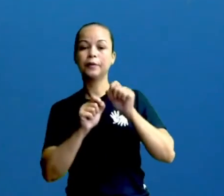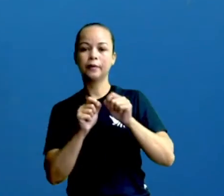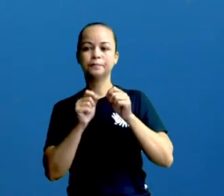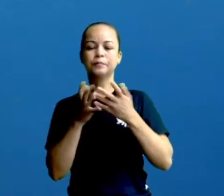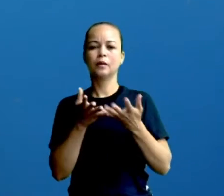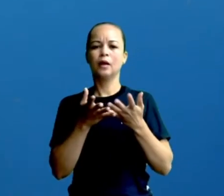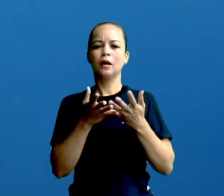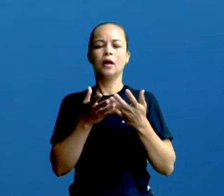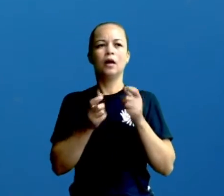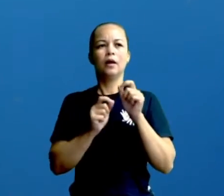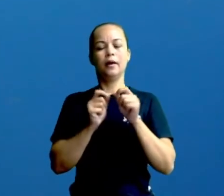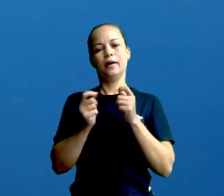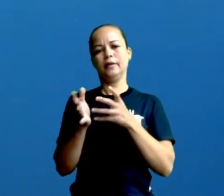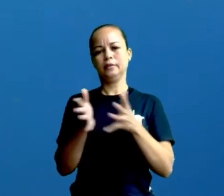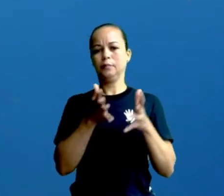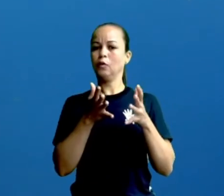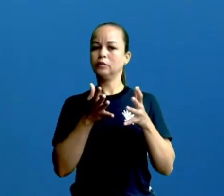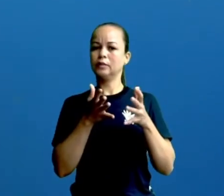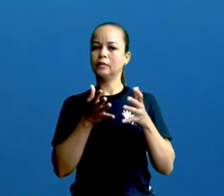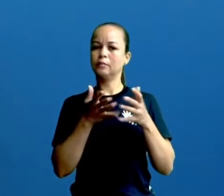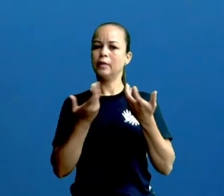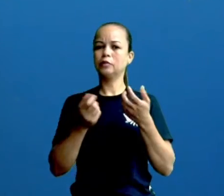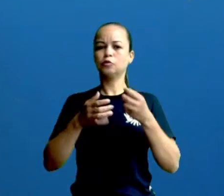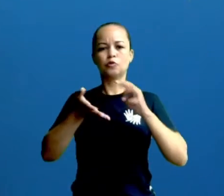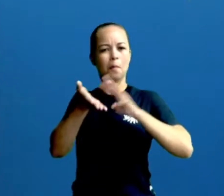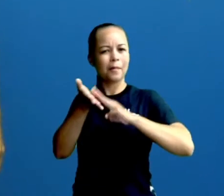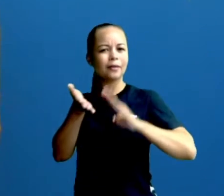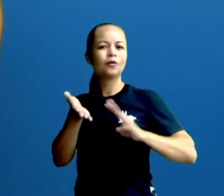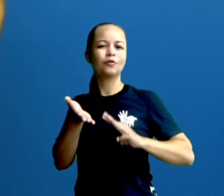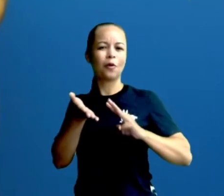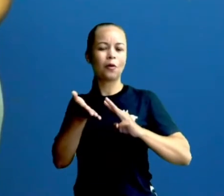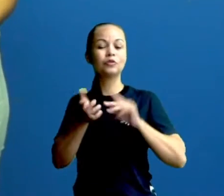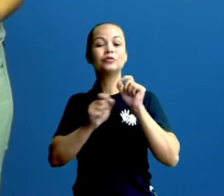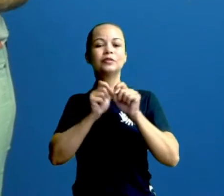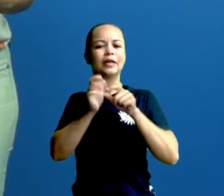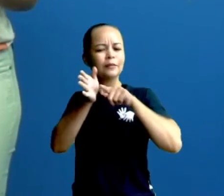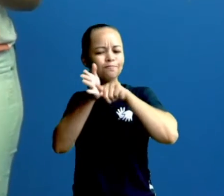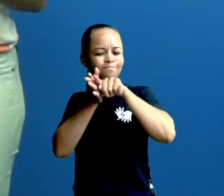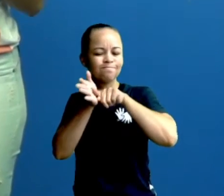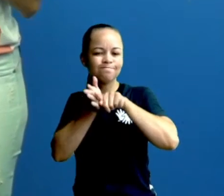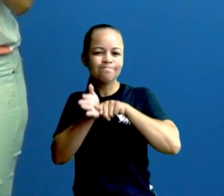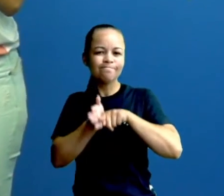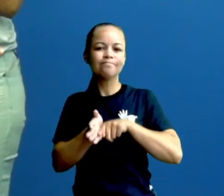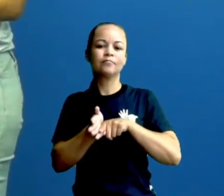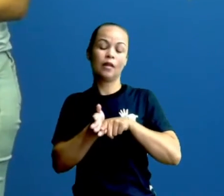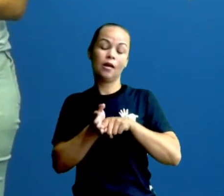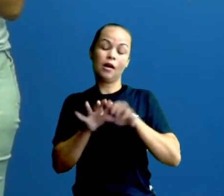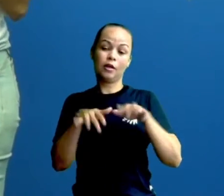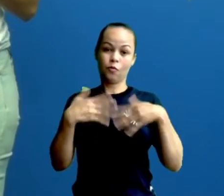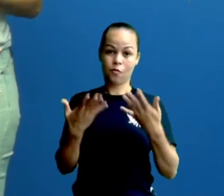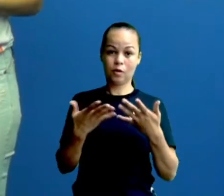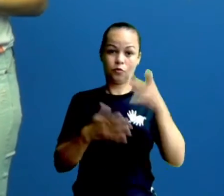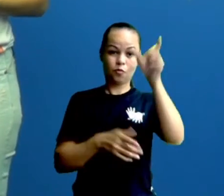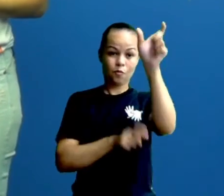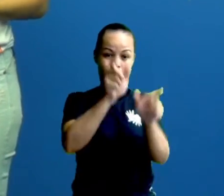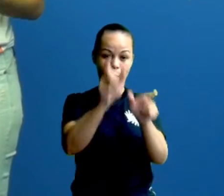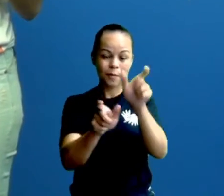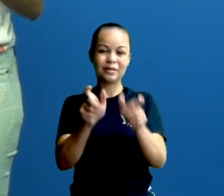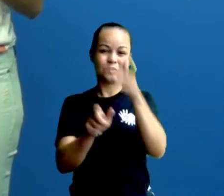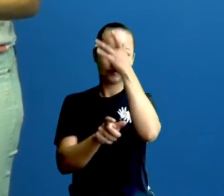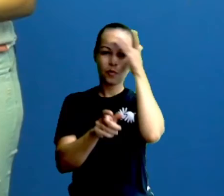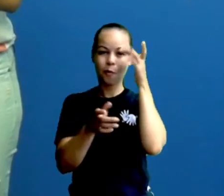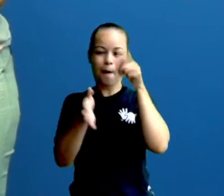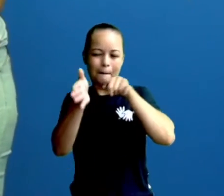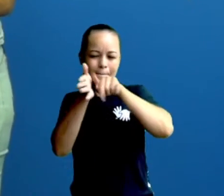De procedimentos metodológicos de investigação. Então, quando um pesquisador, uma